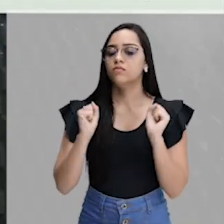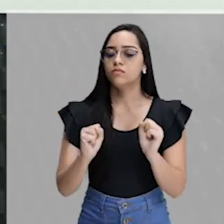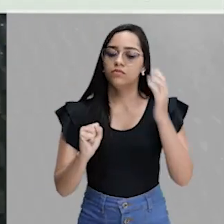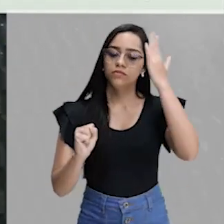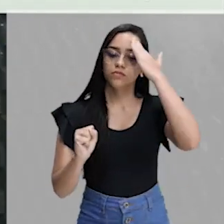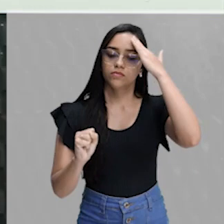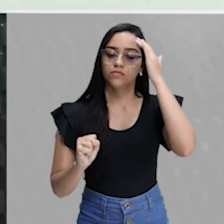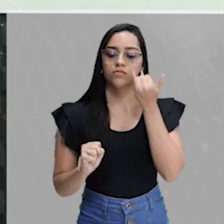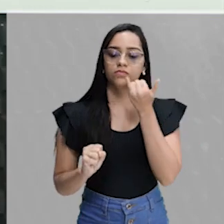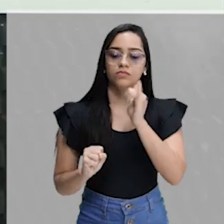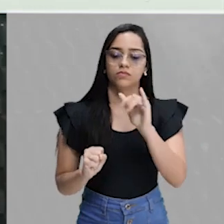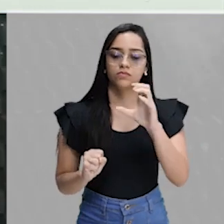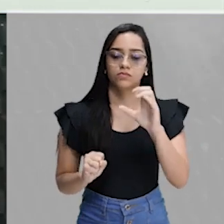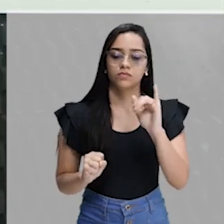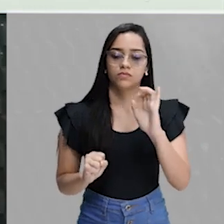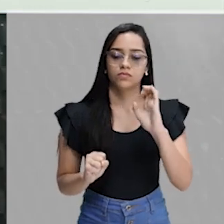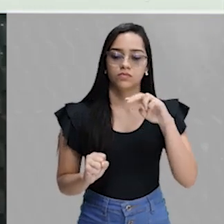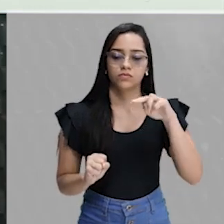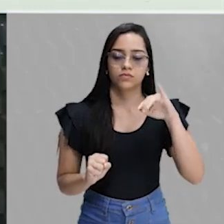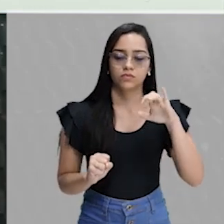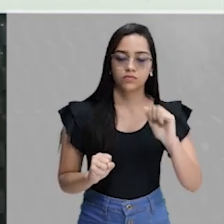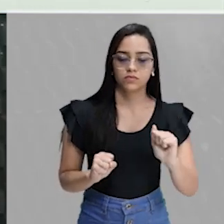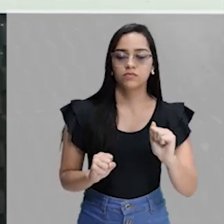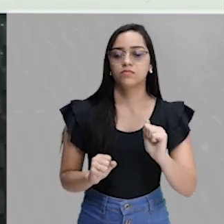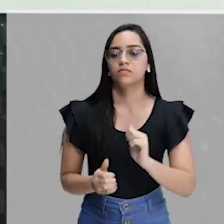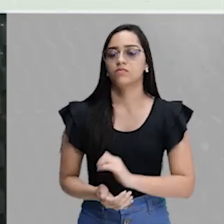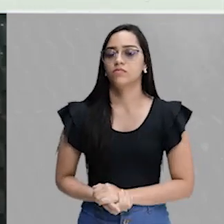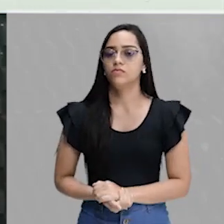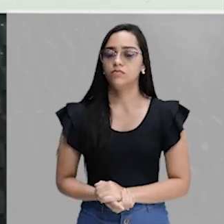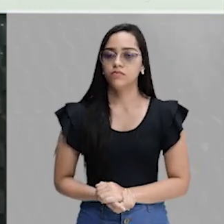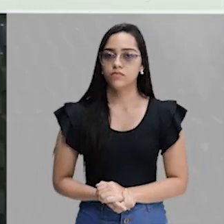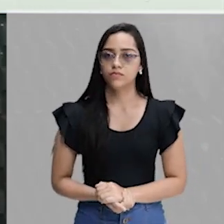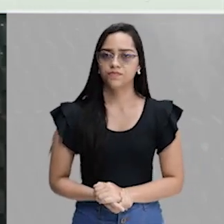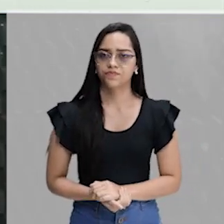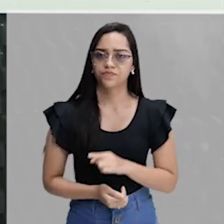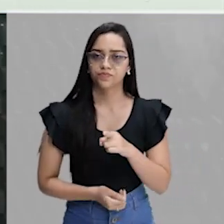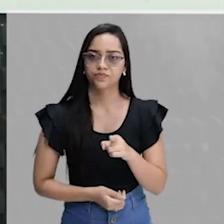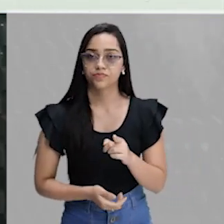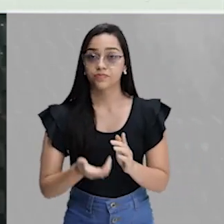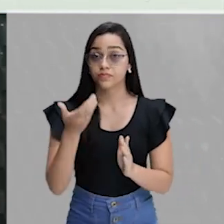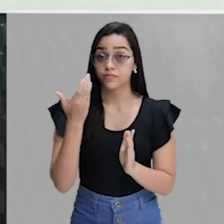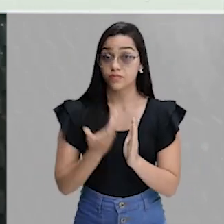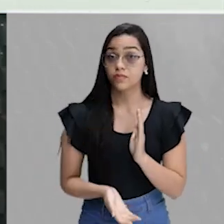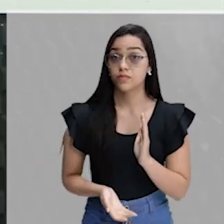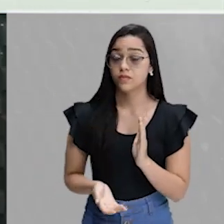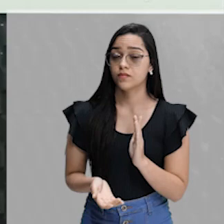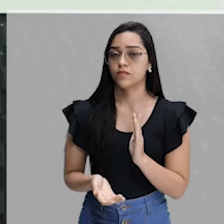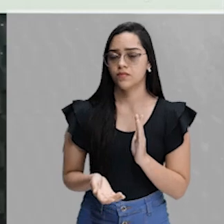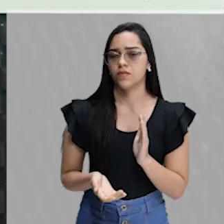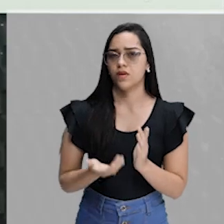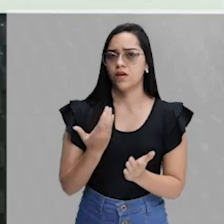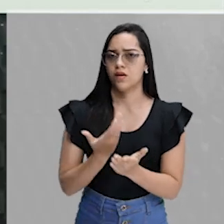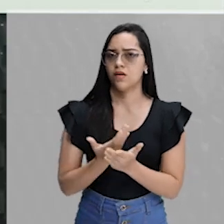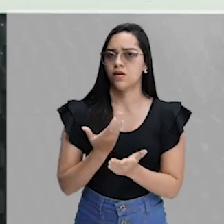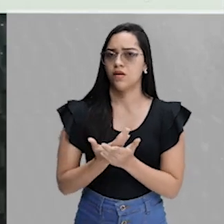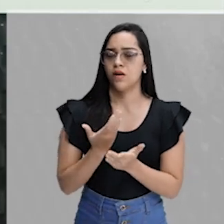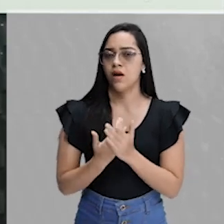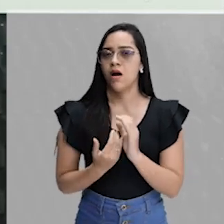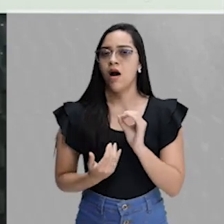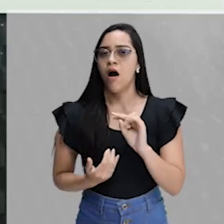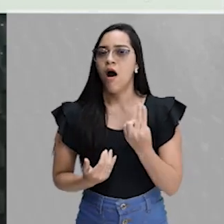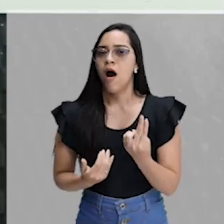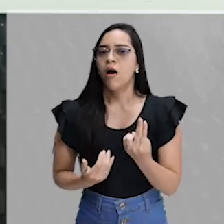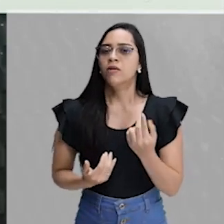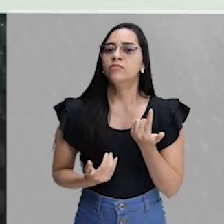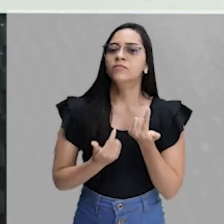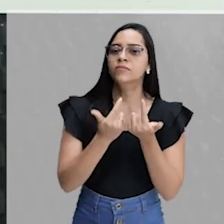energia cinética, como trabalho e potência, ok? Caso você tenha perdido essas aulas, ou outras